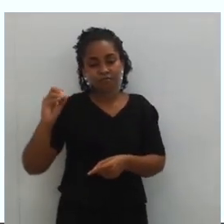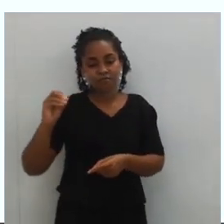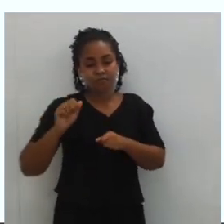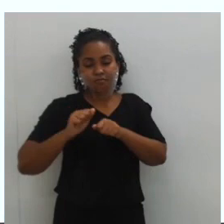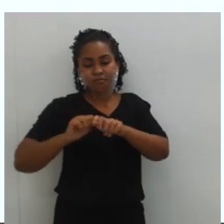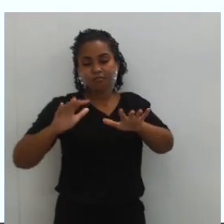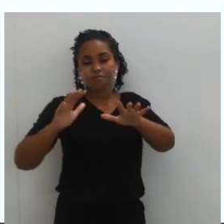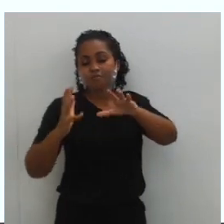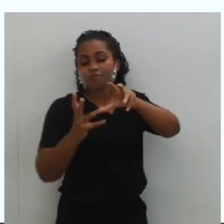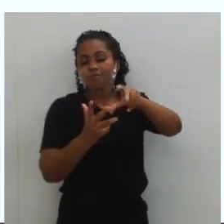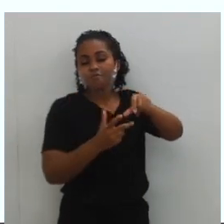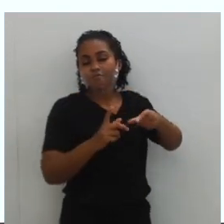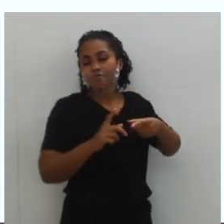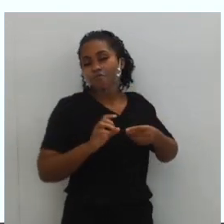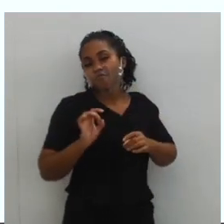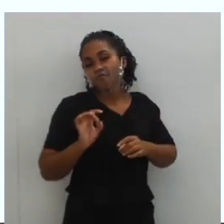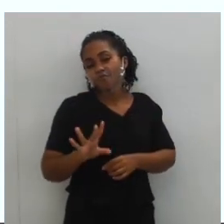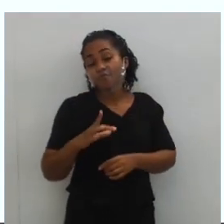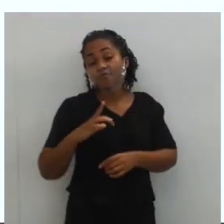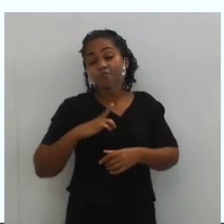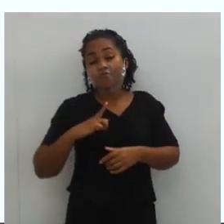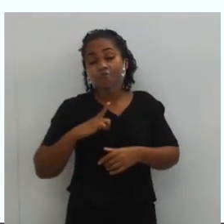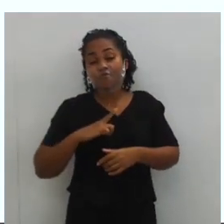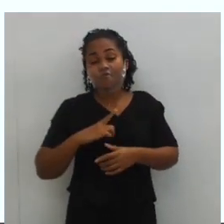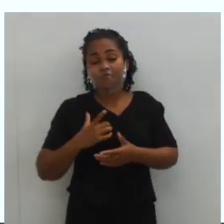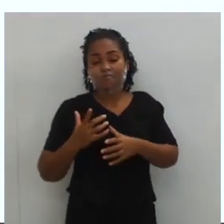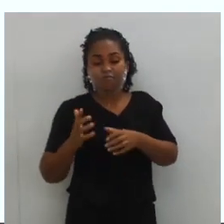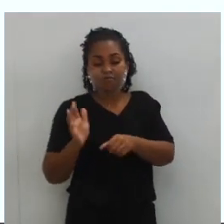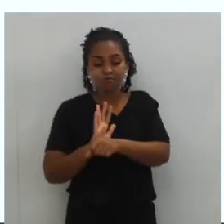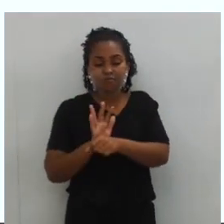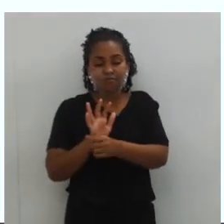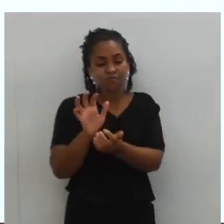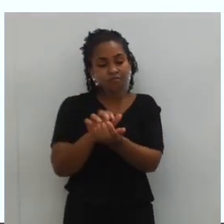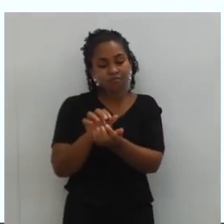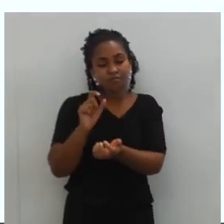para o mundo, que mais ou menos é isso. O cinema, nosso cinema